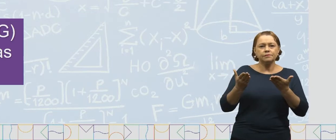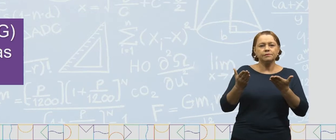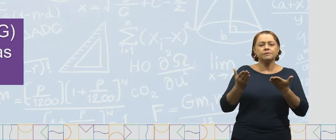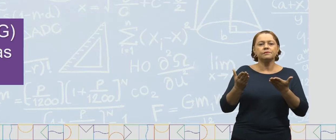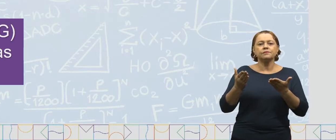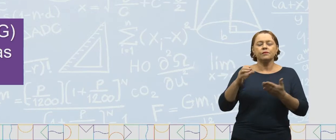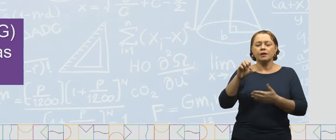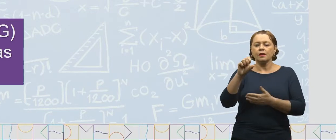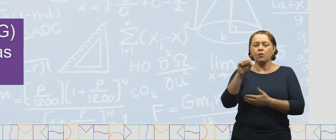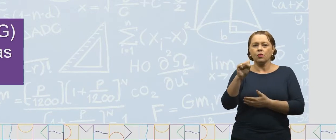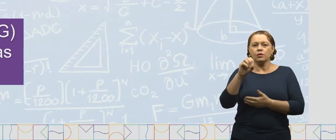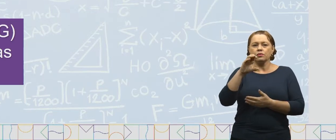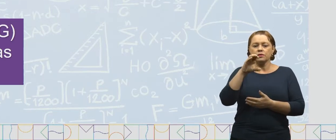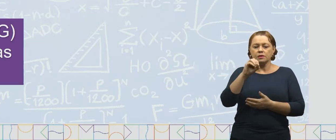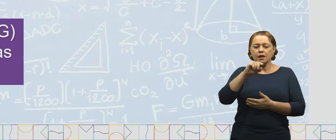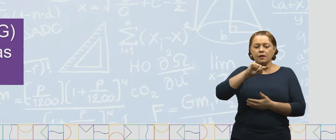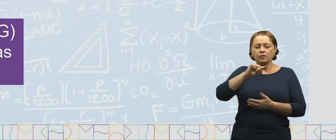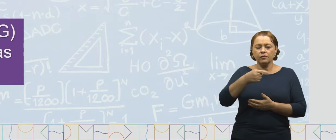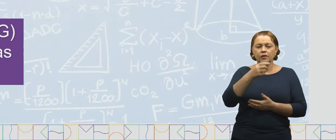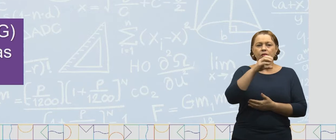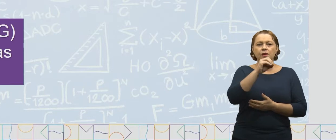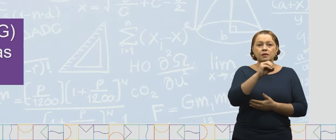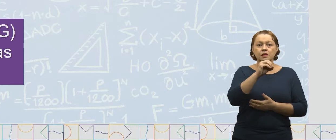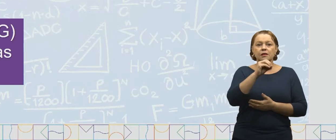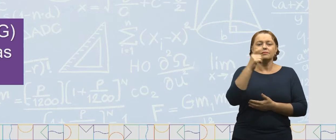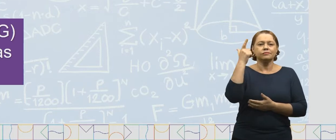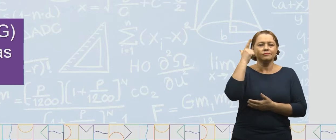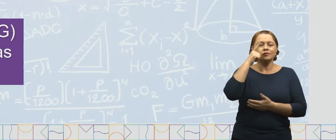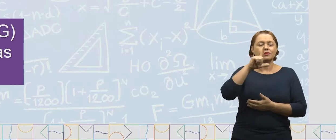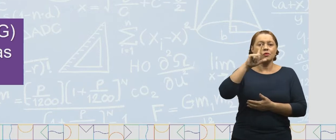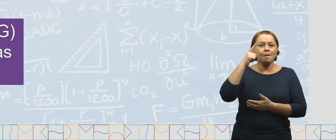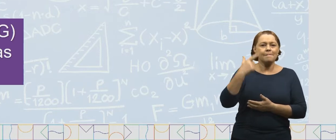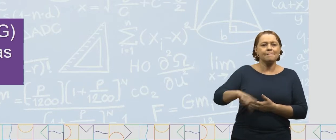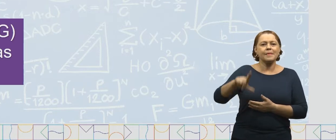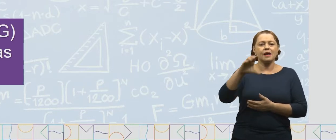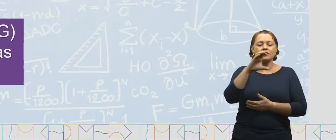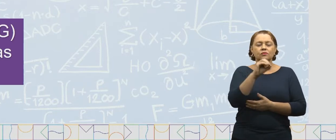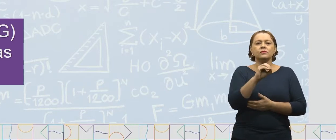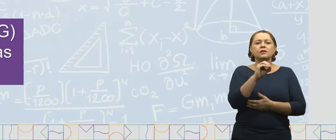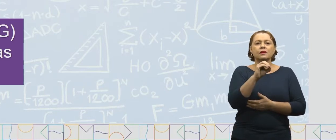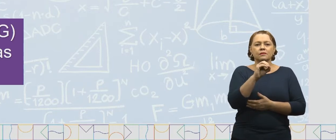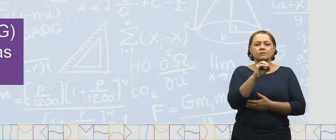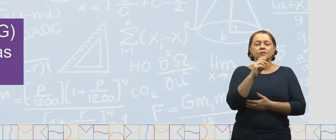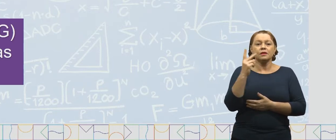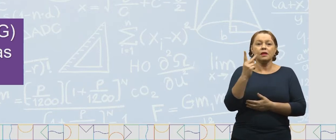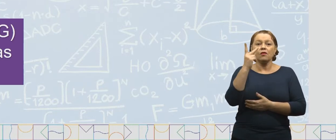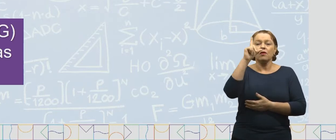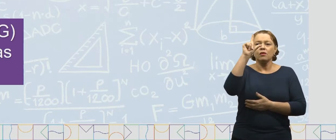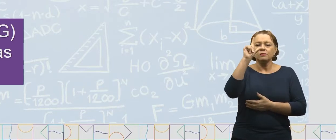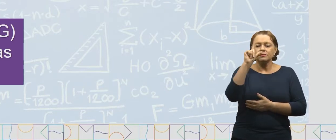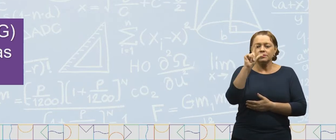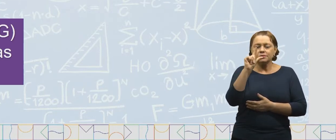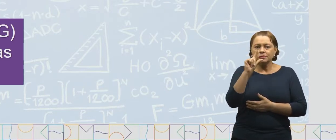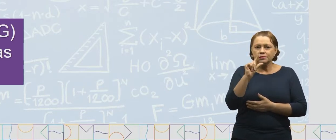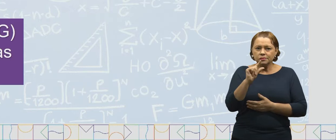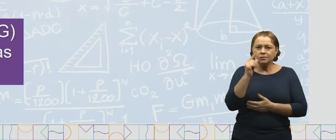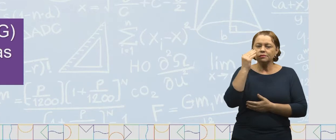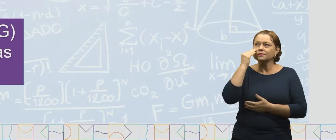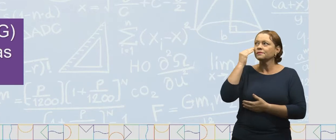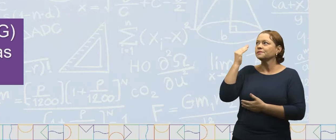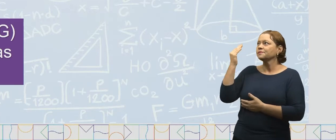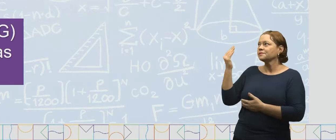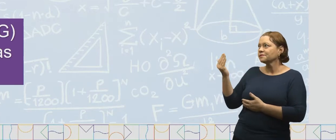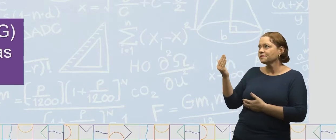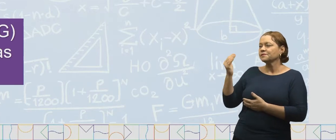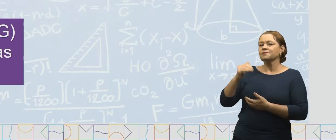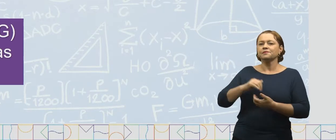o decagrama. Ele ganhará mais um zero, diminuindo o seu valor. Dessa forma que você vê aí.